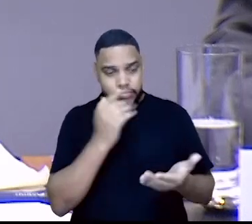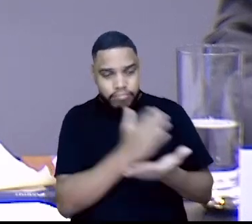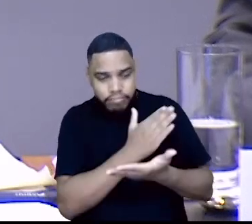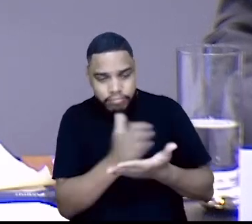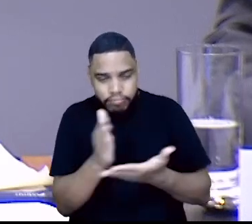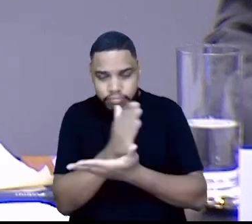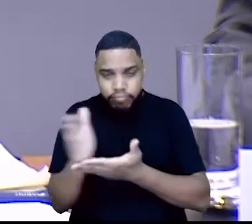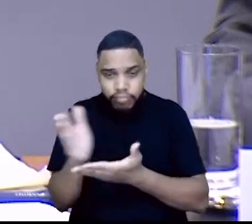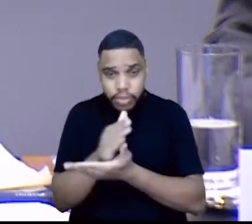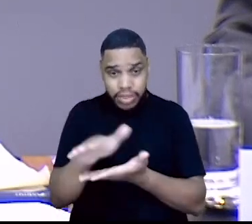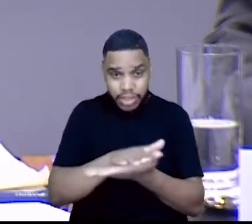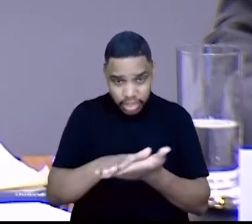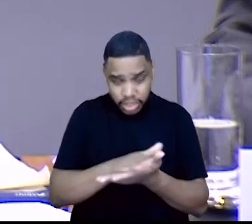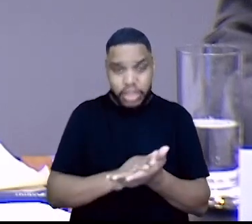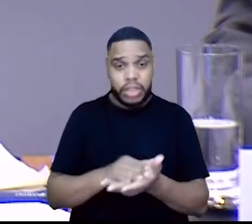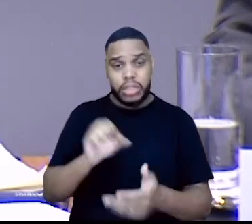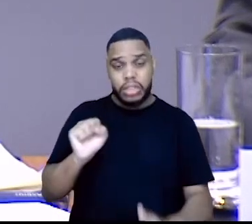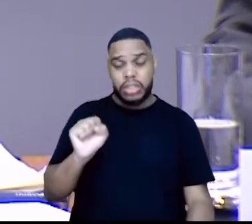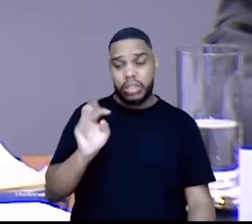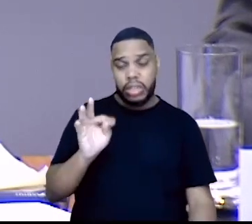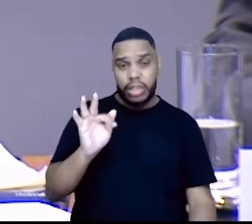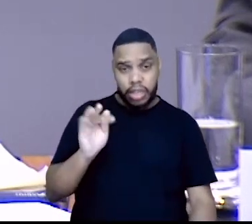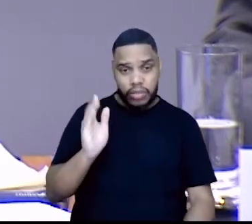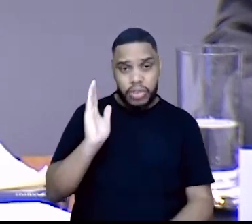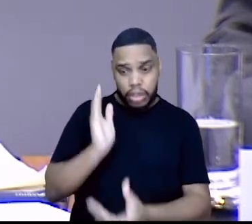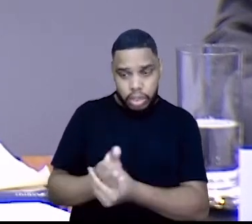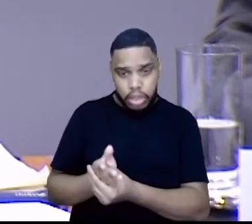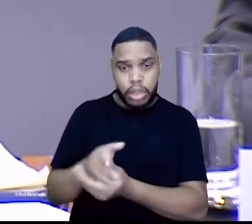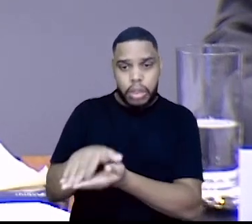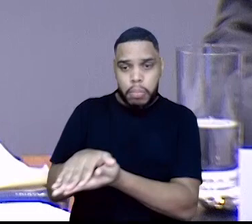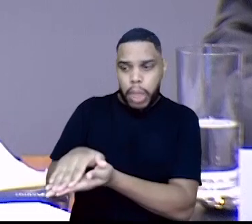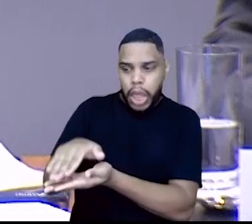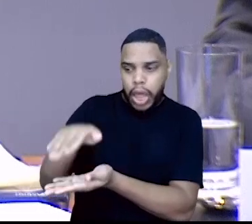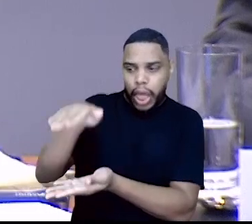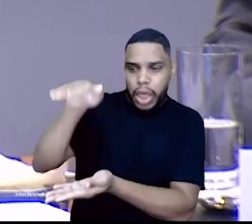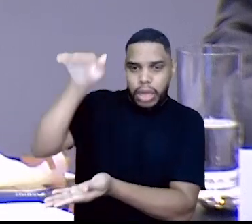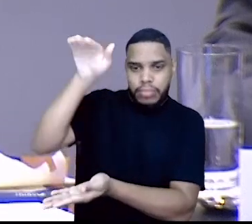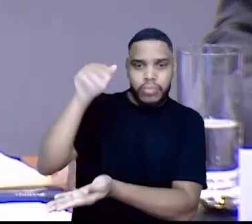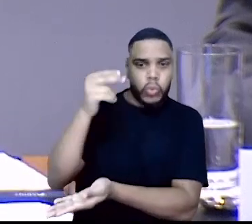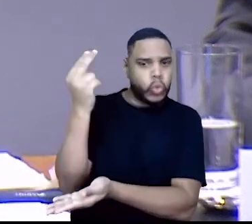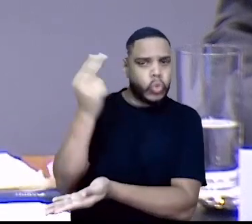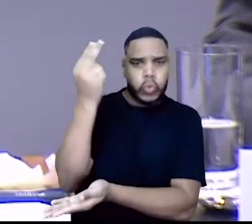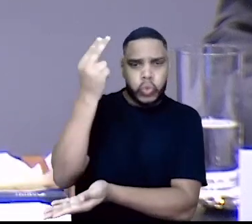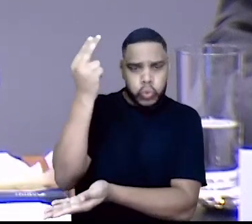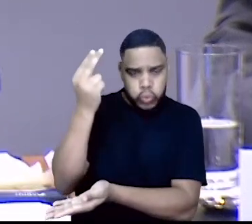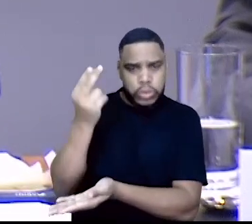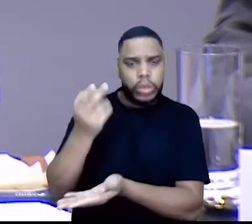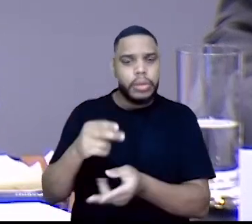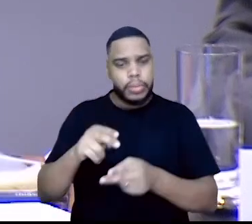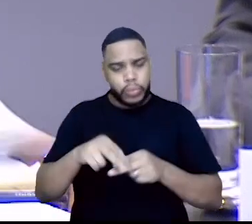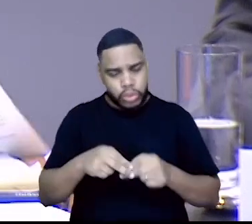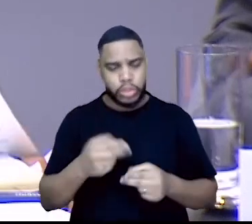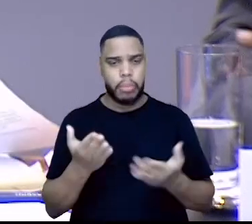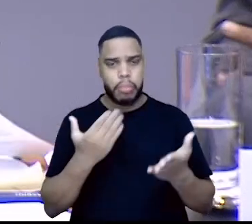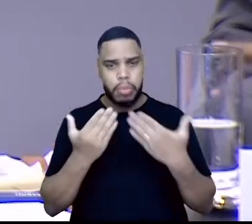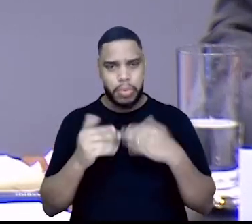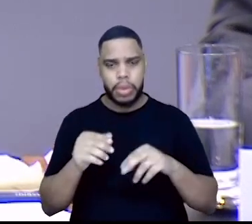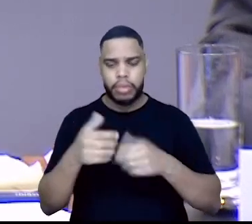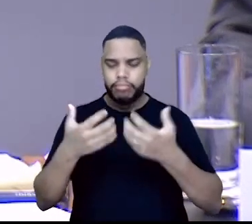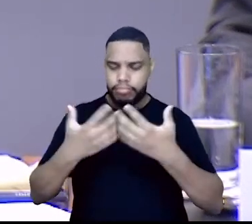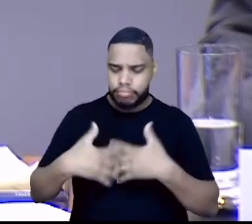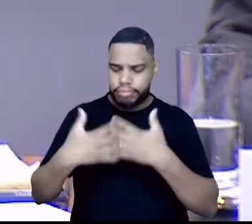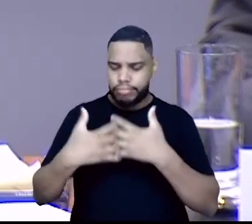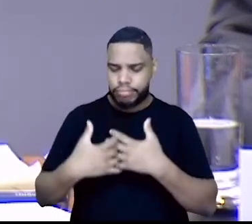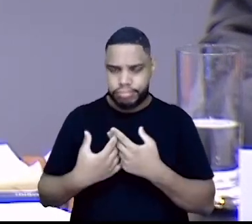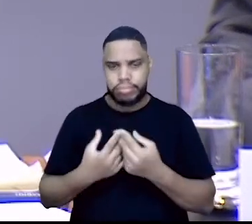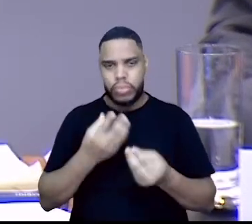os tribunais superiores ficariam progressivamente inviabilizados. É um pouco para discutir esse tema e refletir